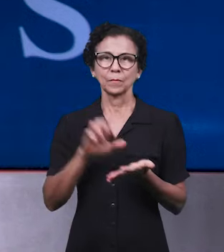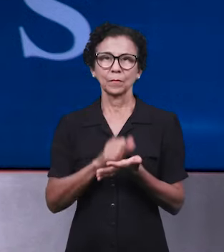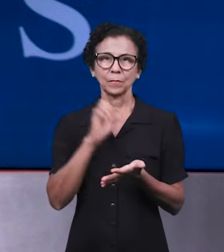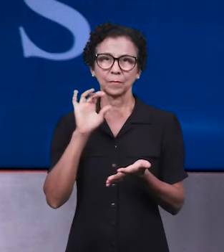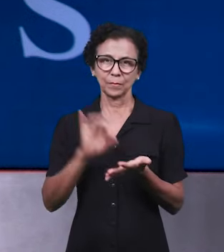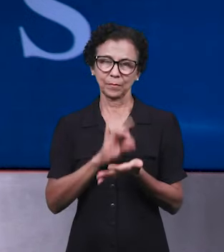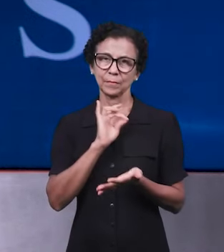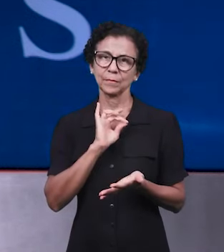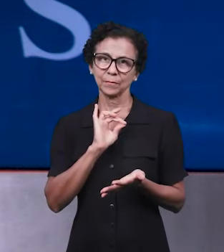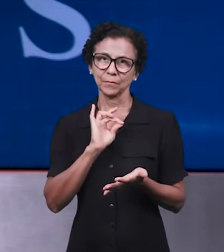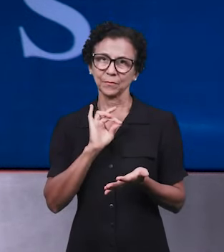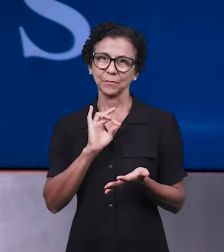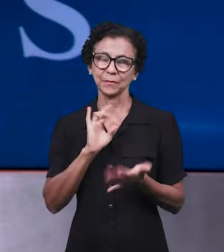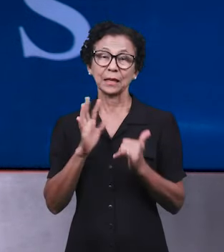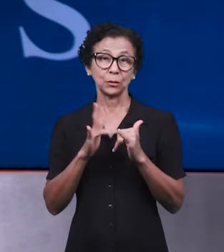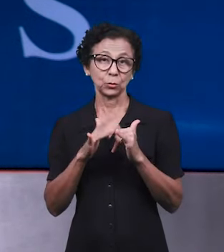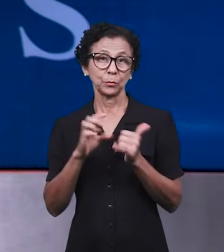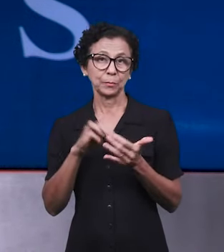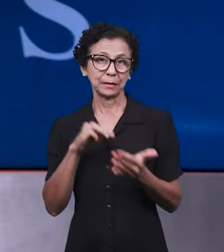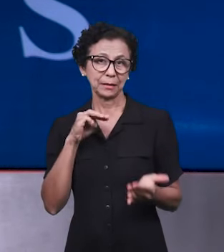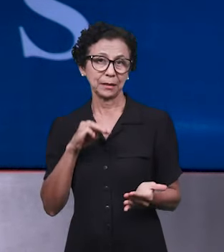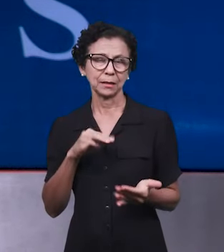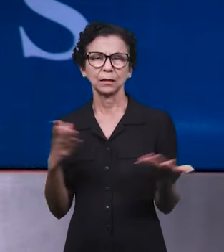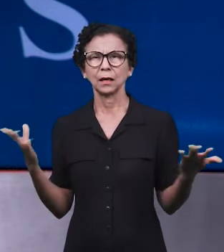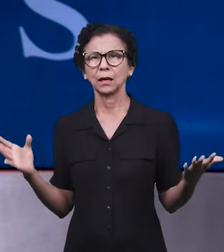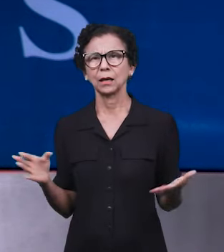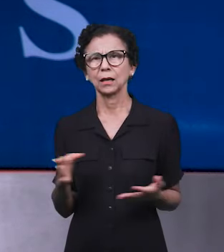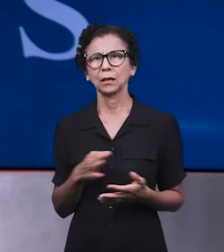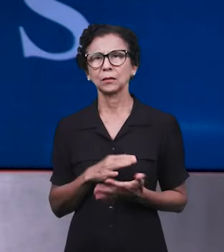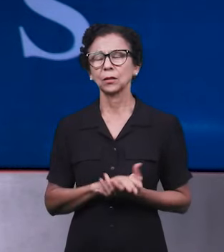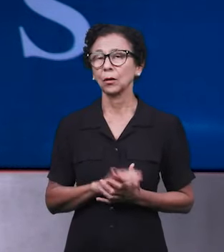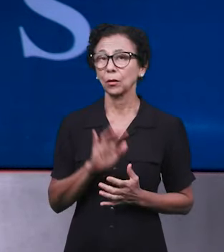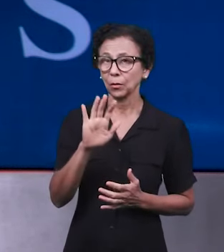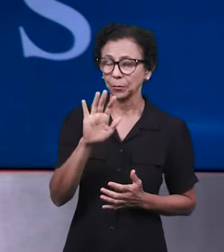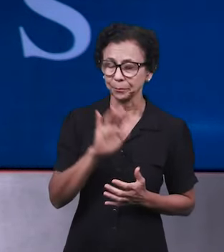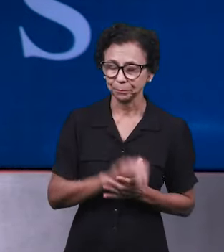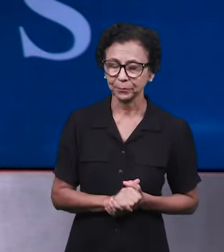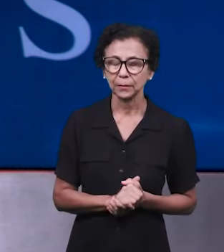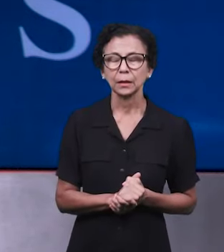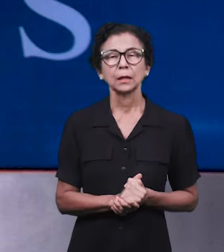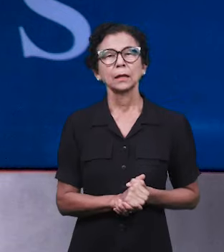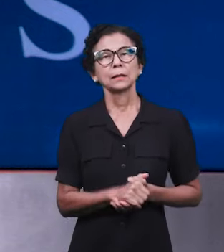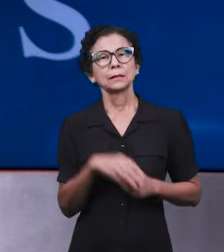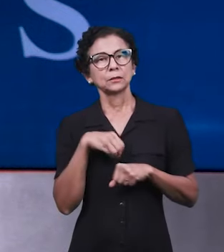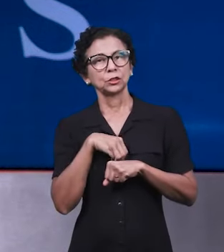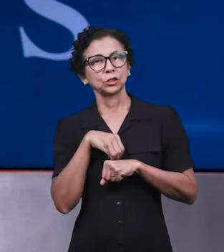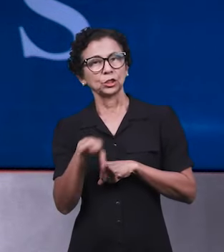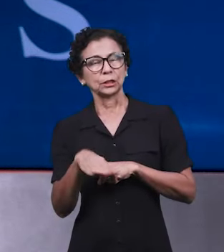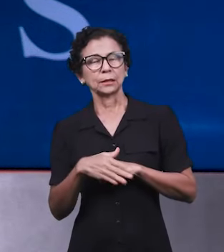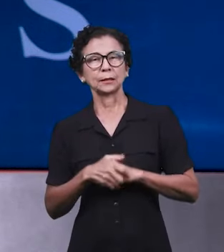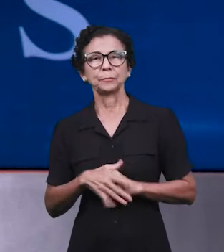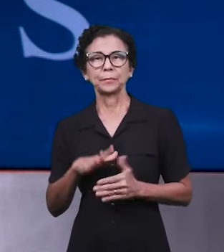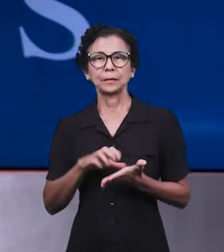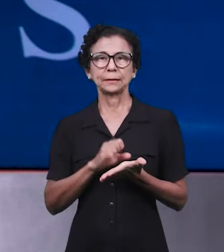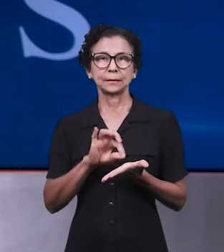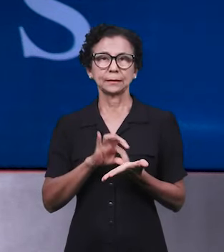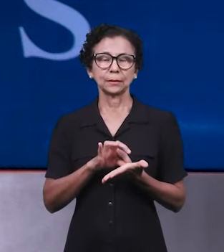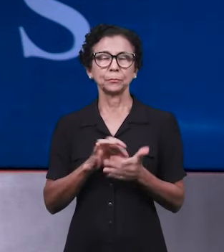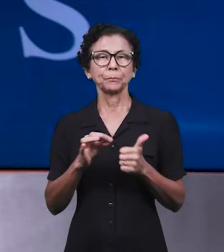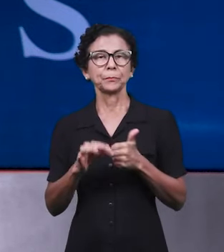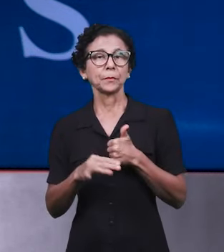oficial da Igreja Maranata no YouTube? Faça a sua inscrição agora. Quando você faz a sua inscrição, vai clicar em curtir e já